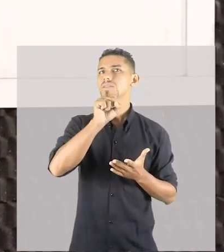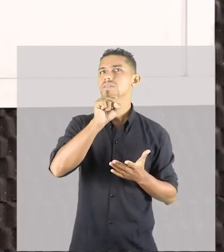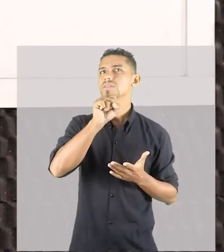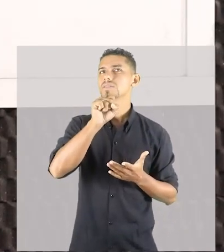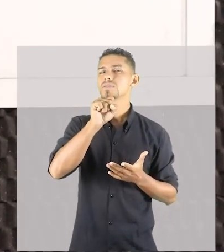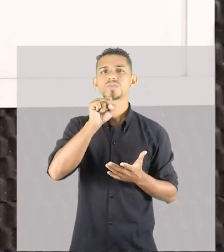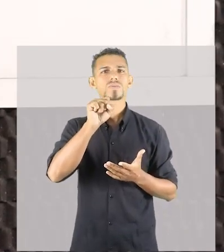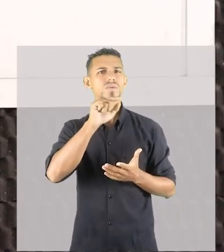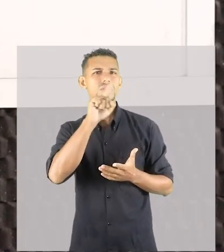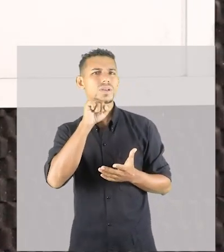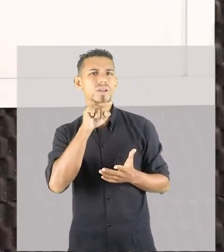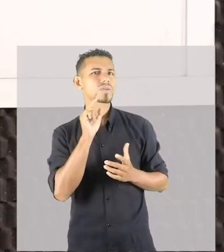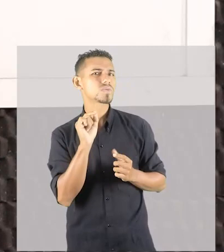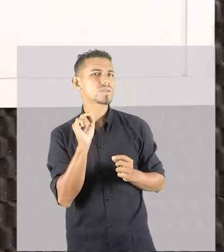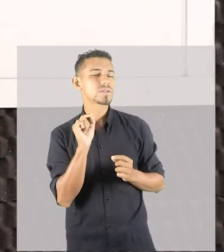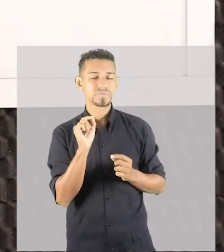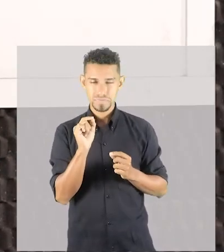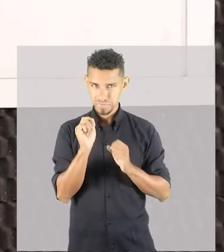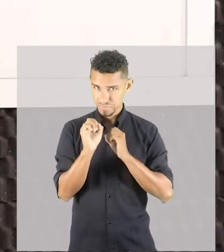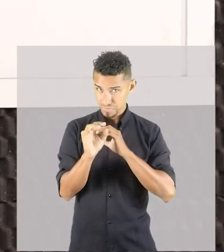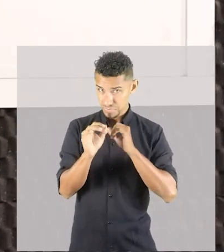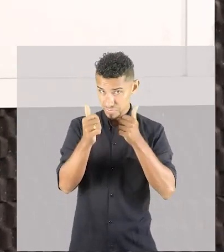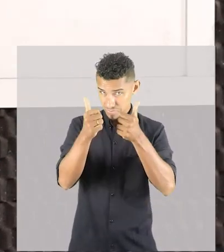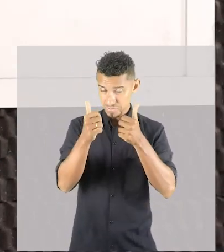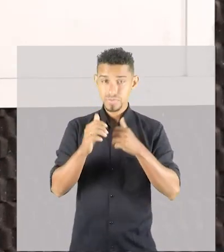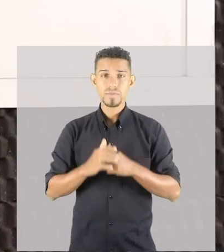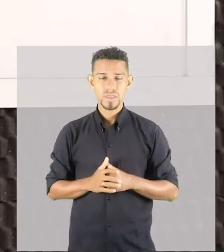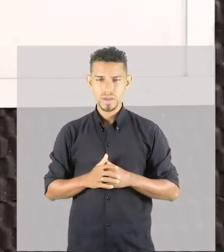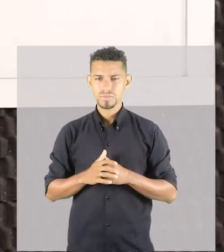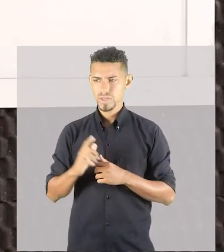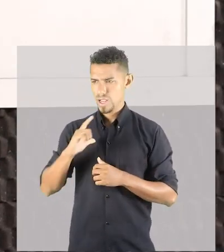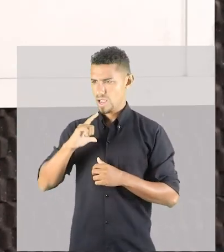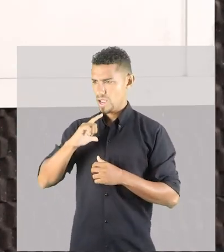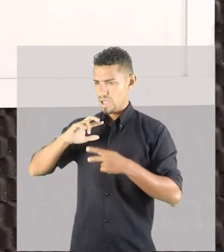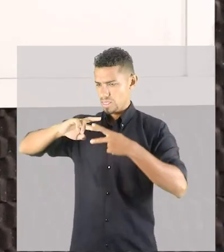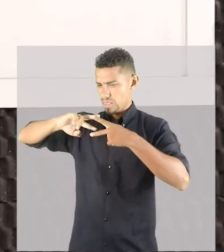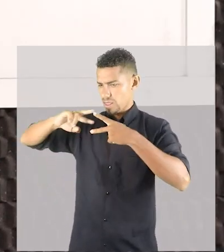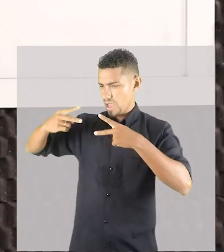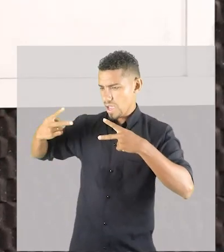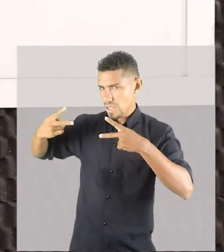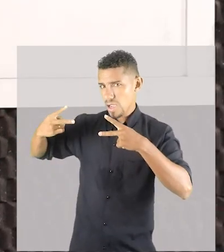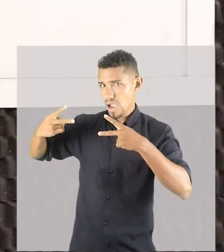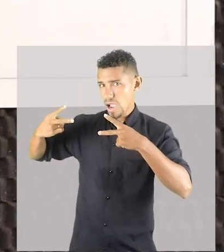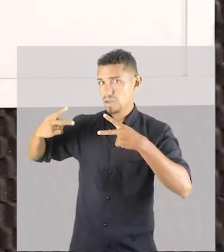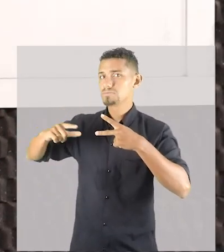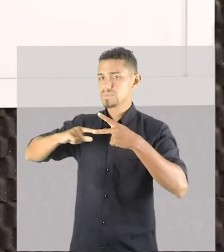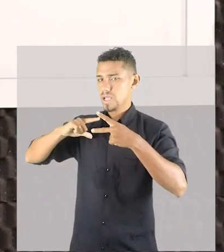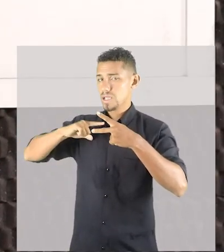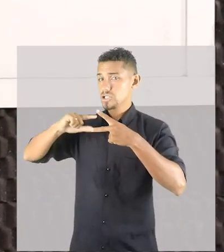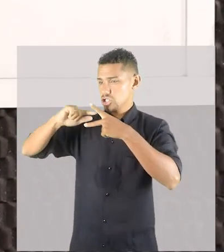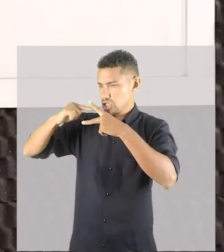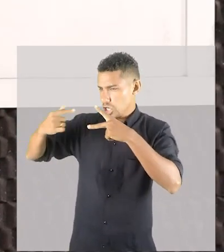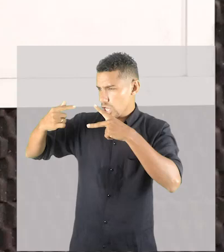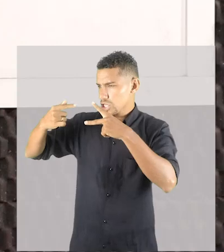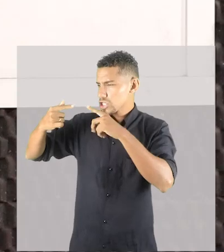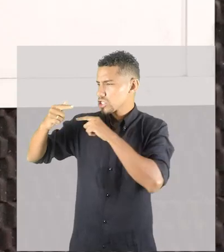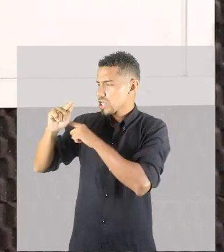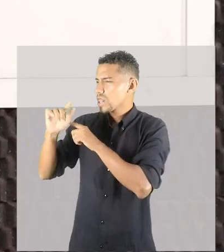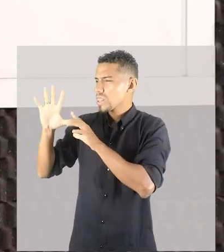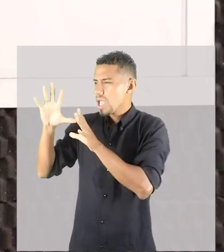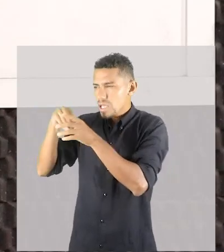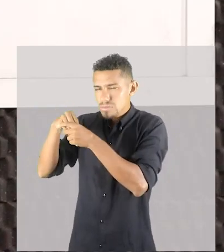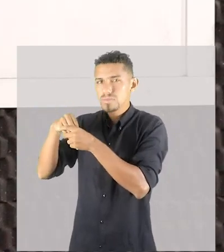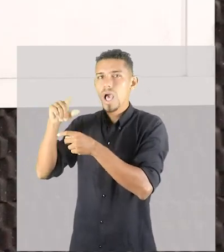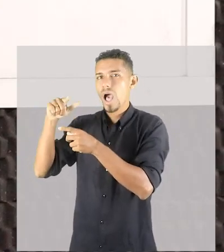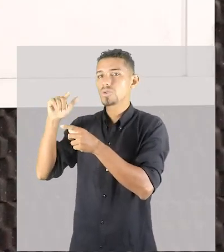é um gene? Me lembra aí. Vamos lá. Você tem um material genético, que é o teu DNA, certo? Nele estão contidas ali as tuas